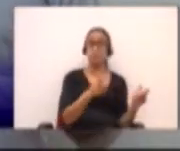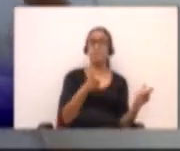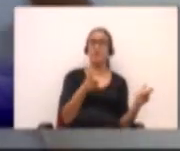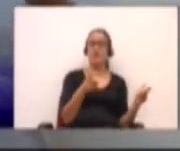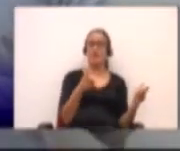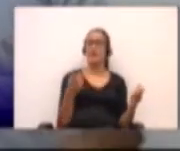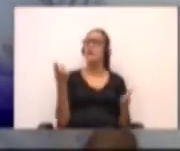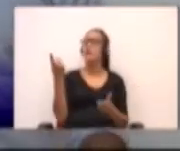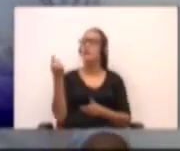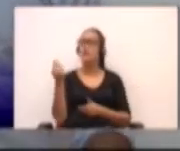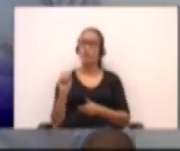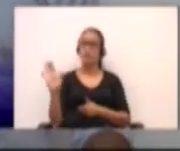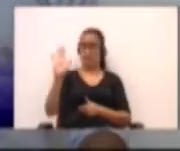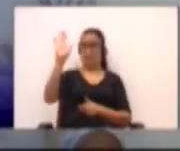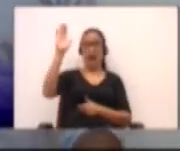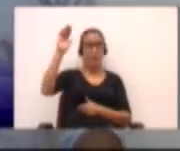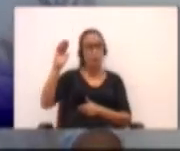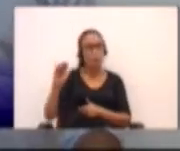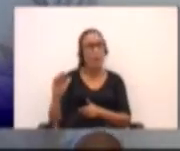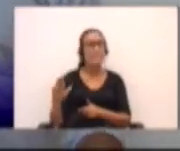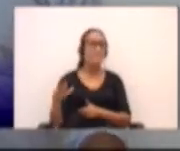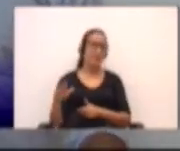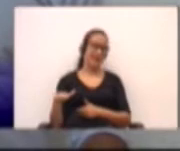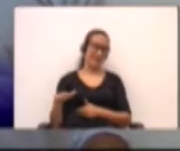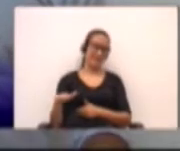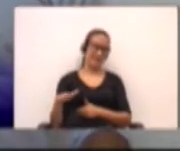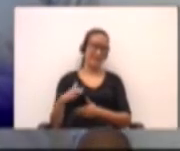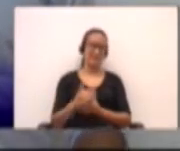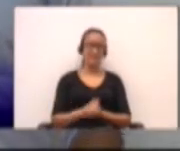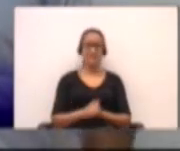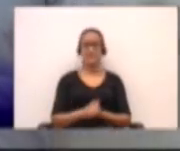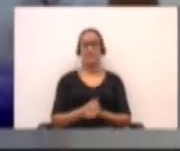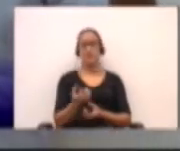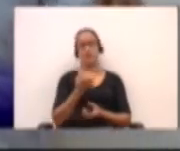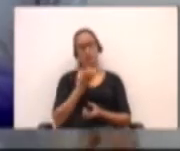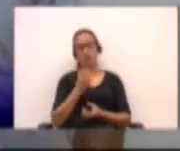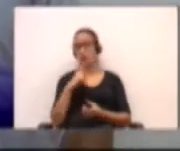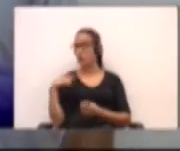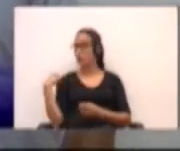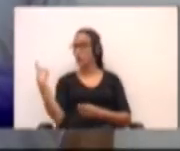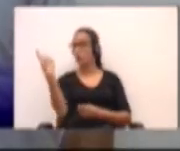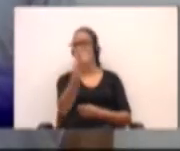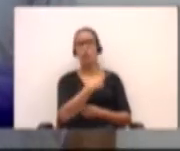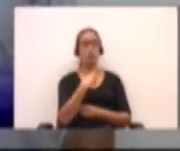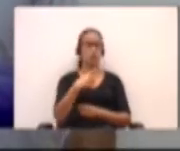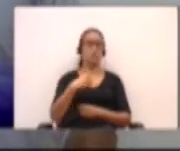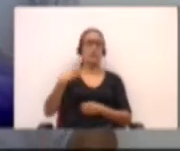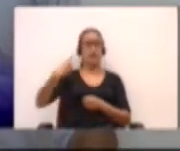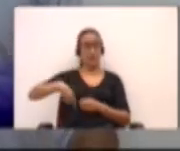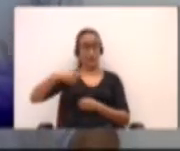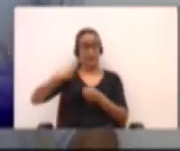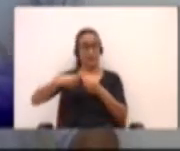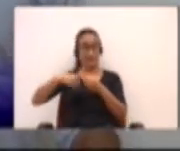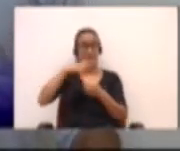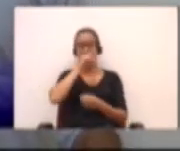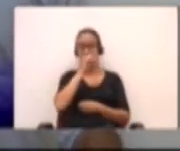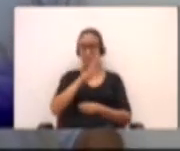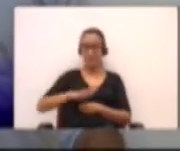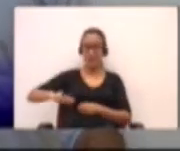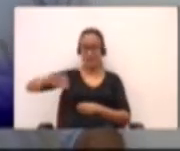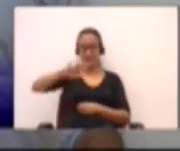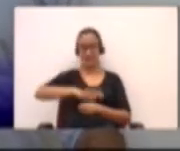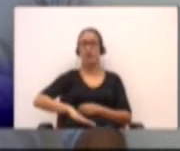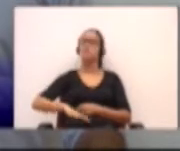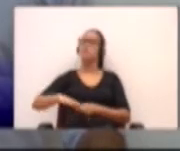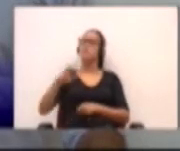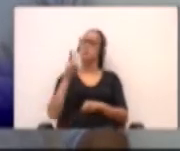abaixe, eu quero que a cesta básica abaixe. E para isso, nós da cidade, todos, devemos defender a reforma